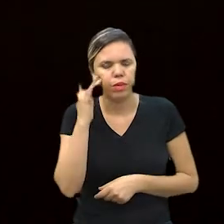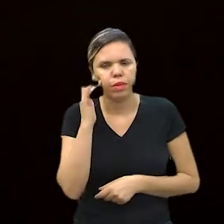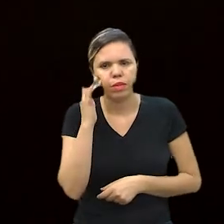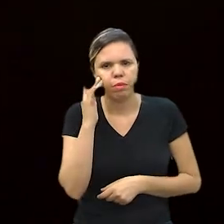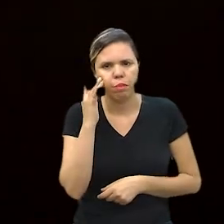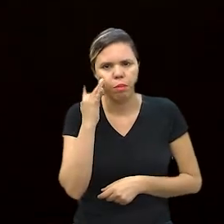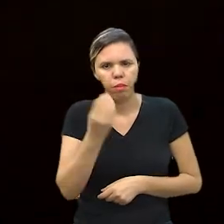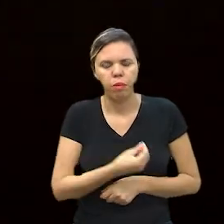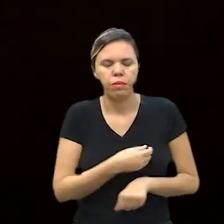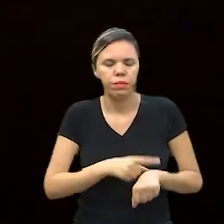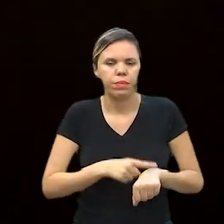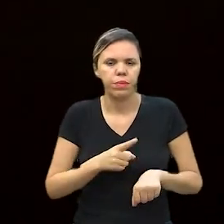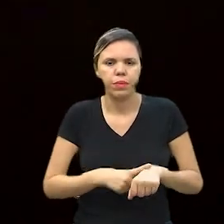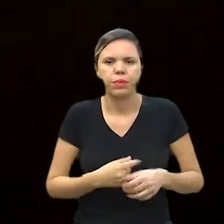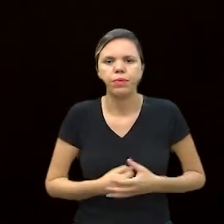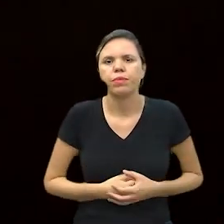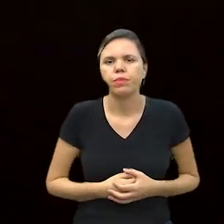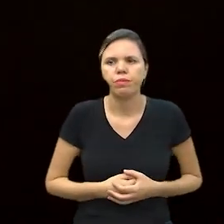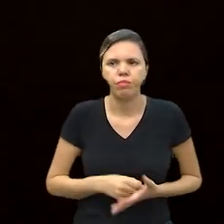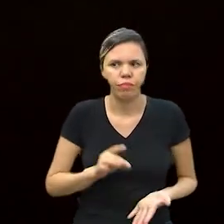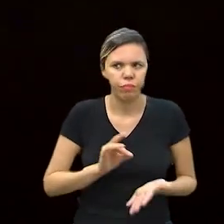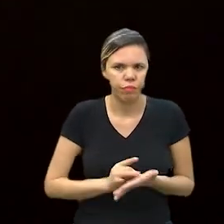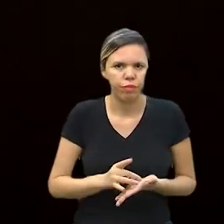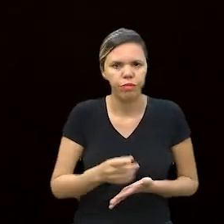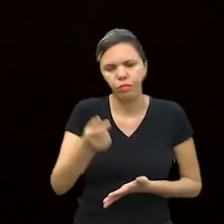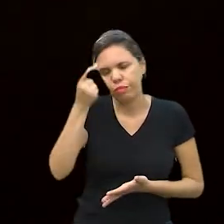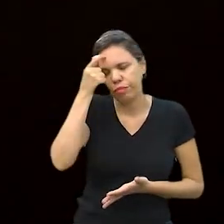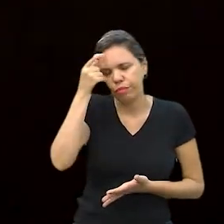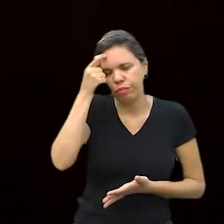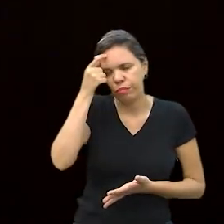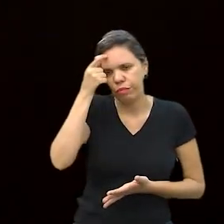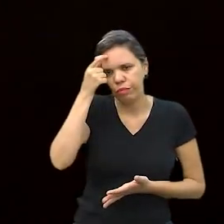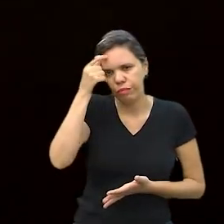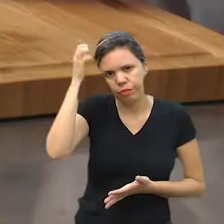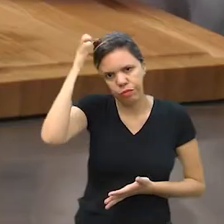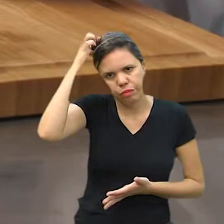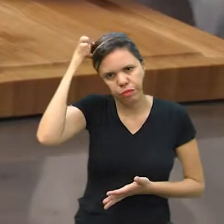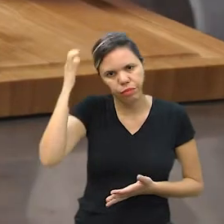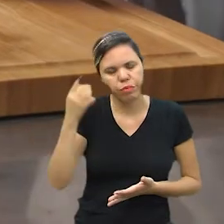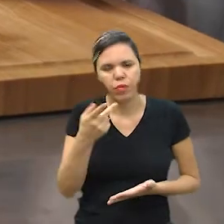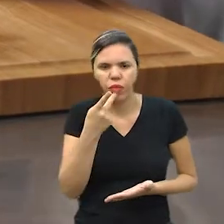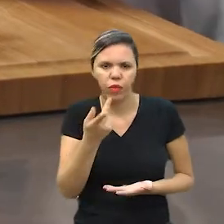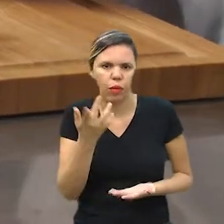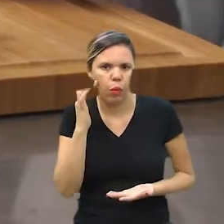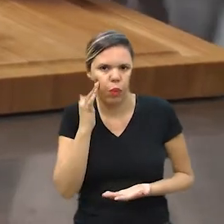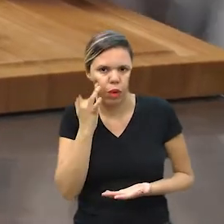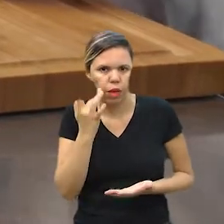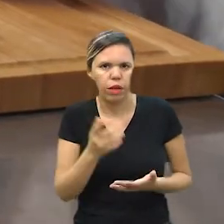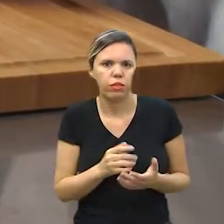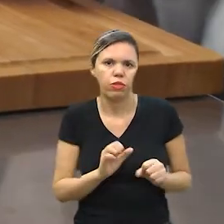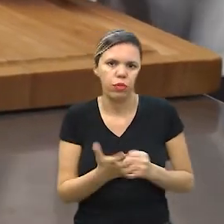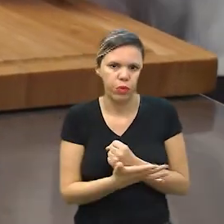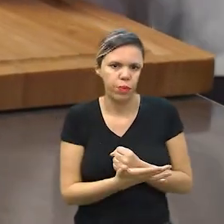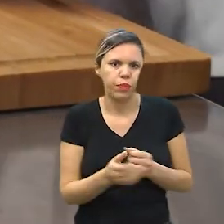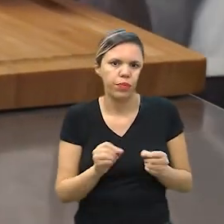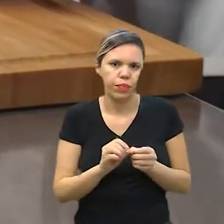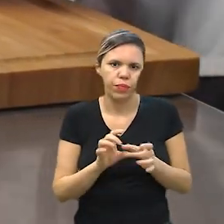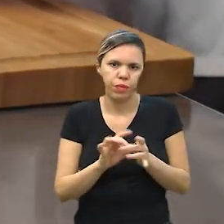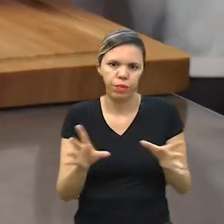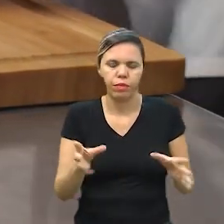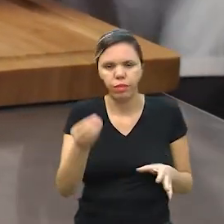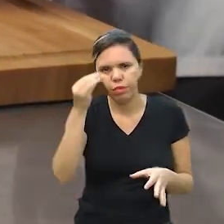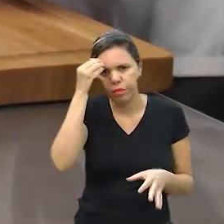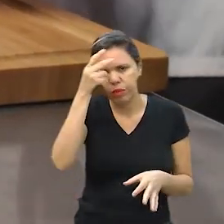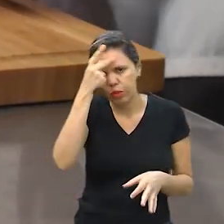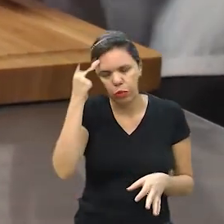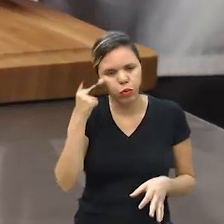está vivendo um momento de realmente conscientização, né? Como eu disse, eu acho que a pandemia fez isso deixar